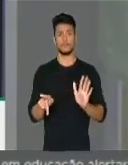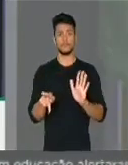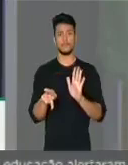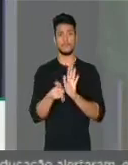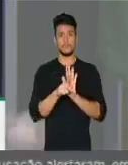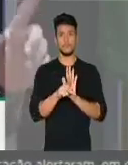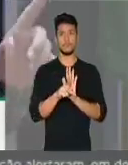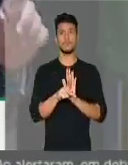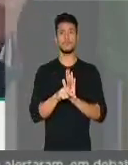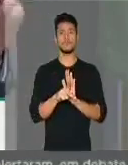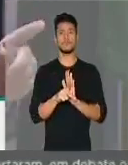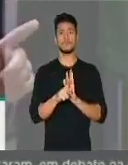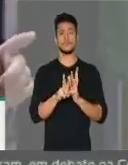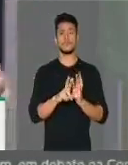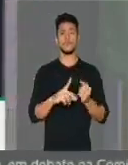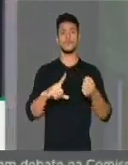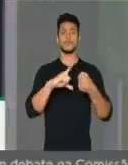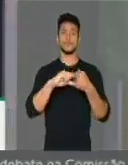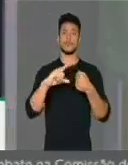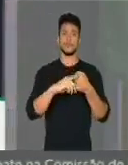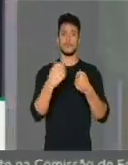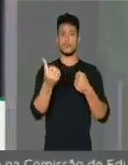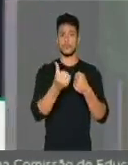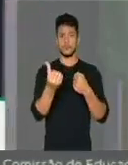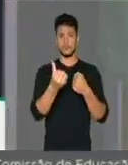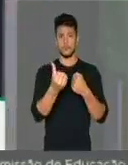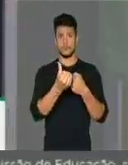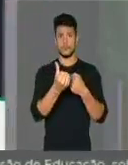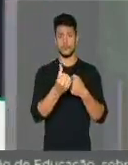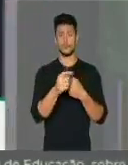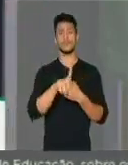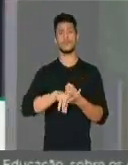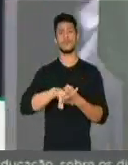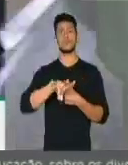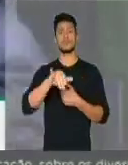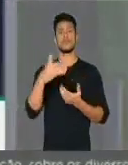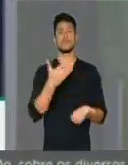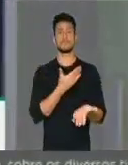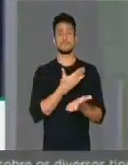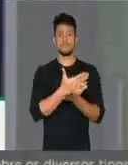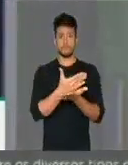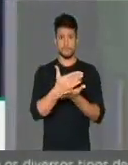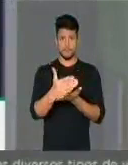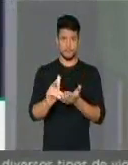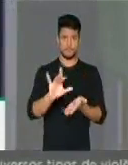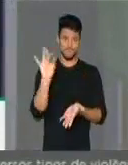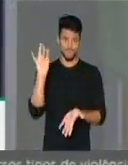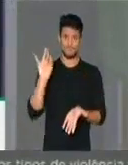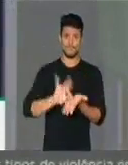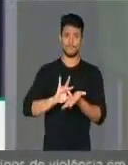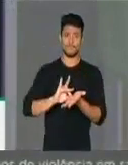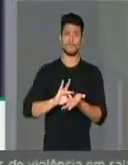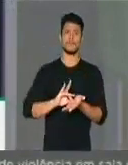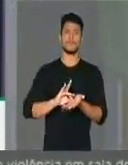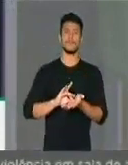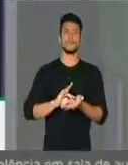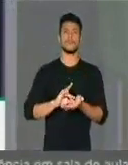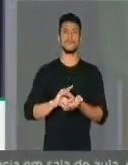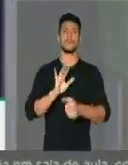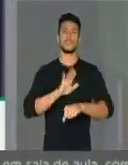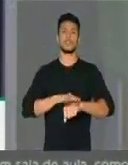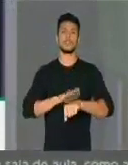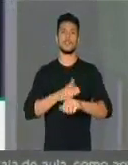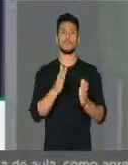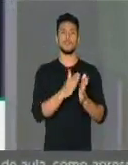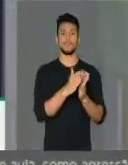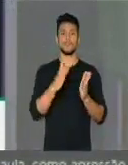se refere o artigo 6º desta lei entrarão em vigor em